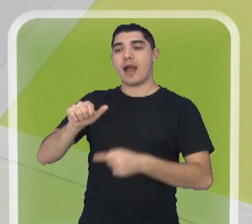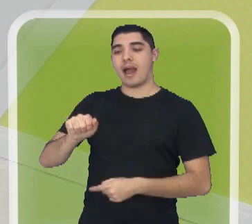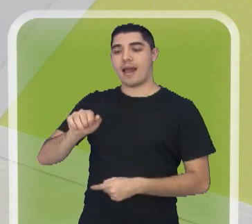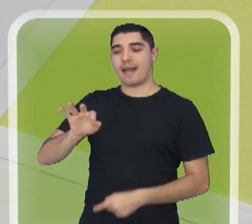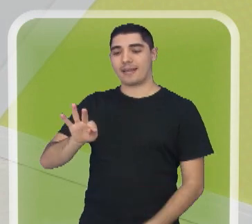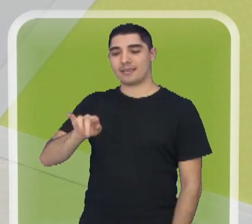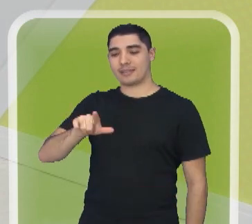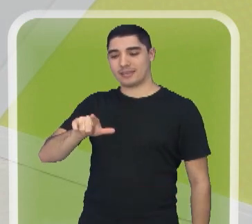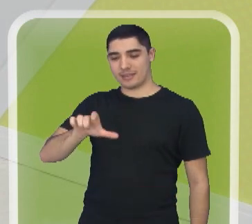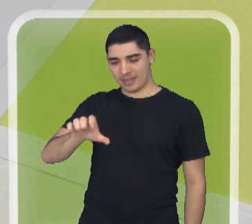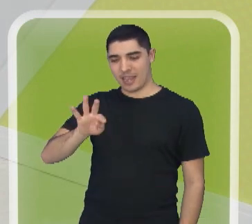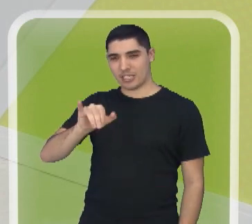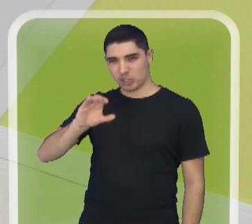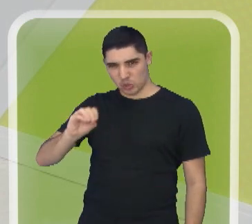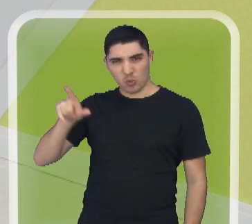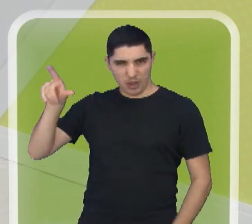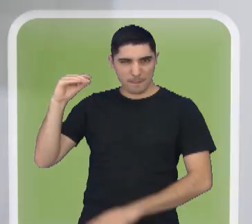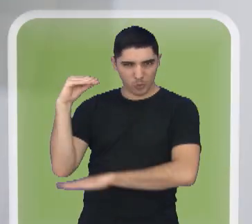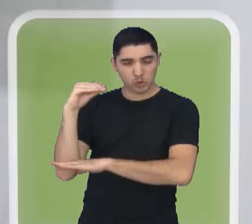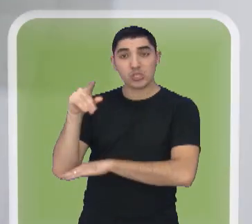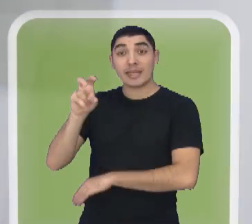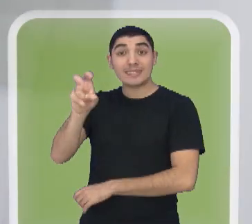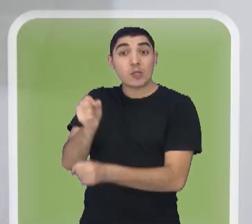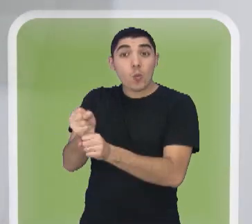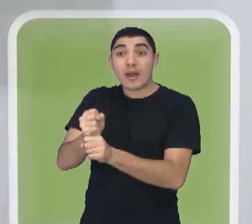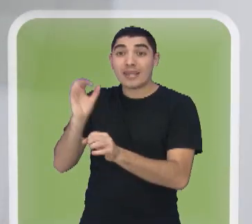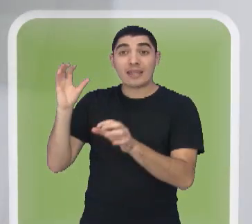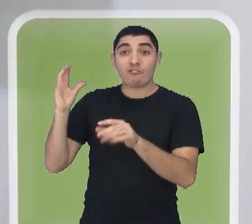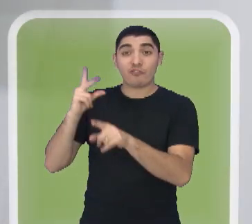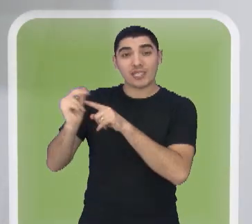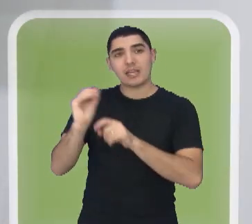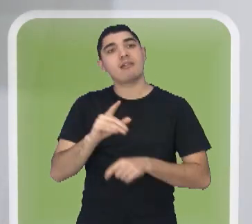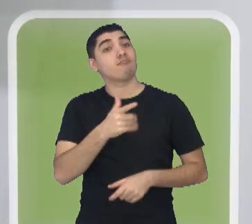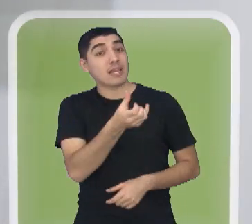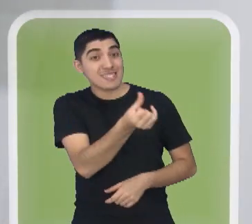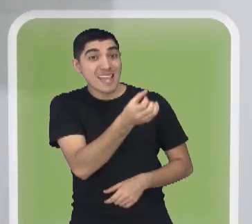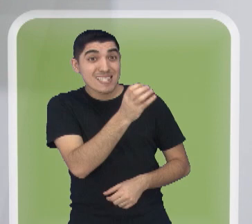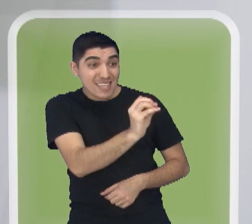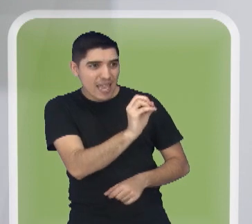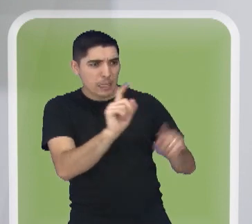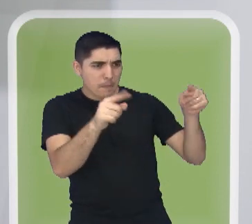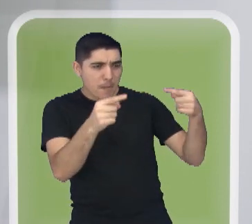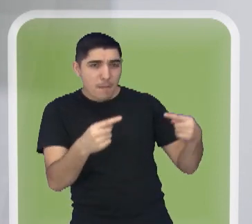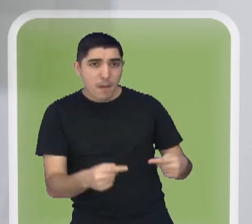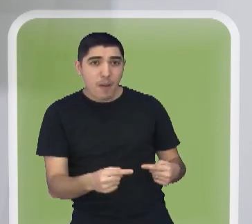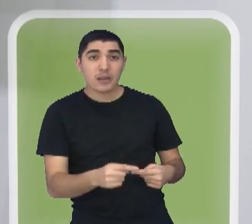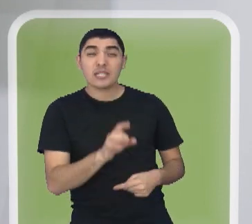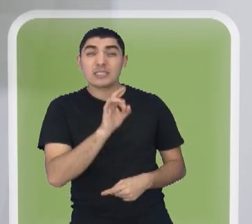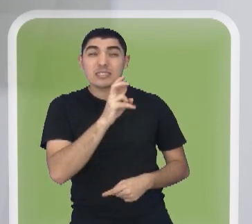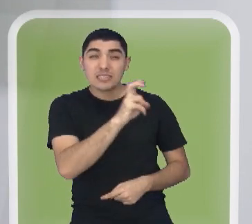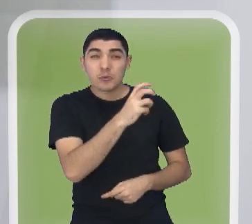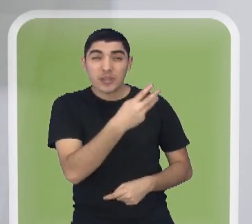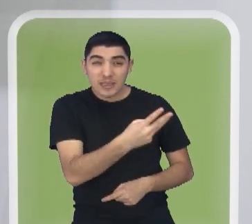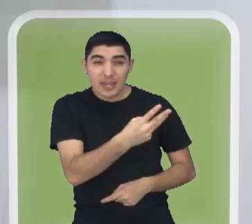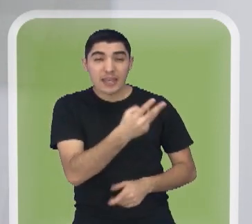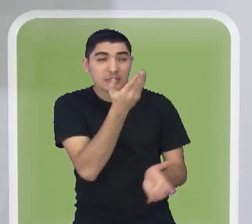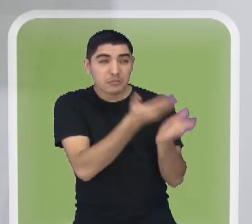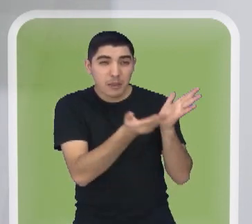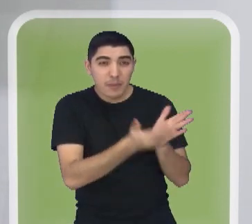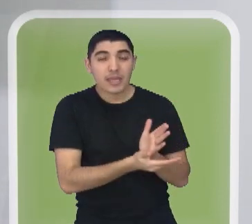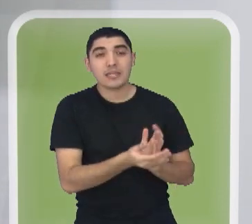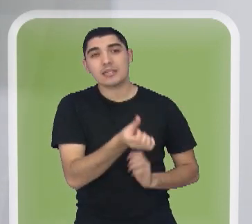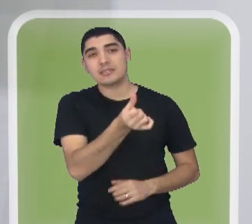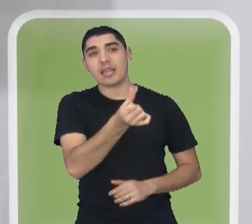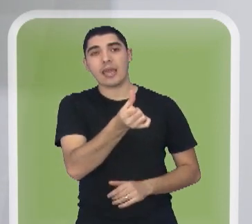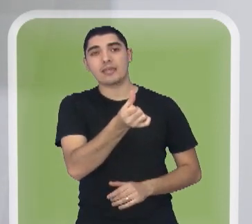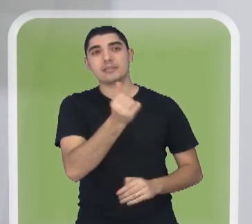não ganha há 5 anos? Há 5 anos são 60 jogos sem vitória, sendo 53 derrotas e 3 empates. Acho que até um